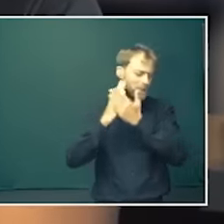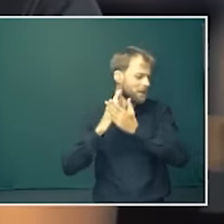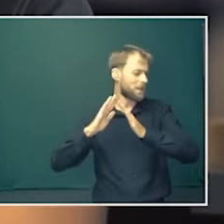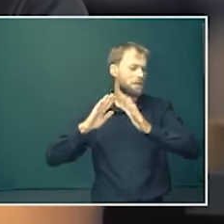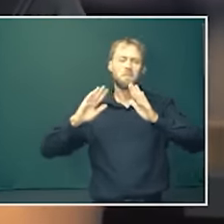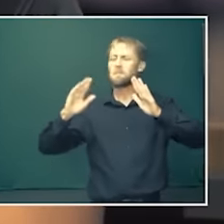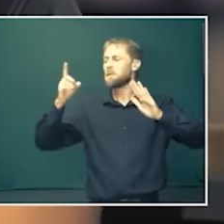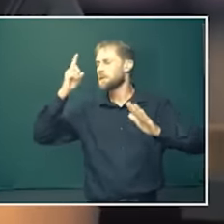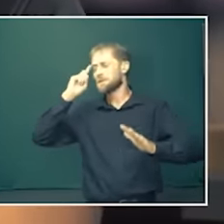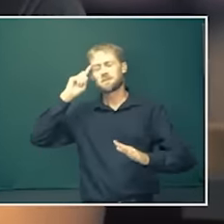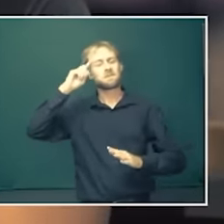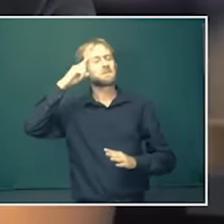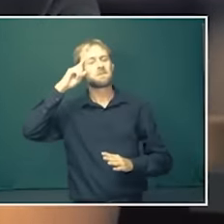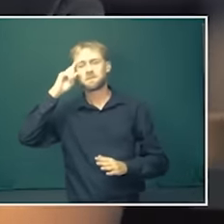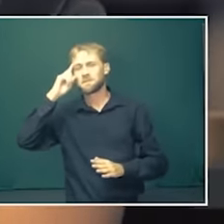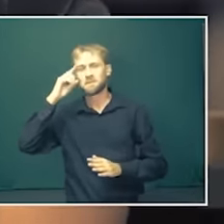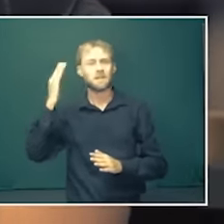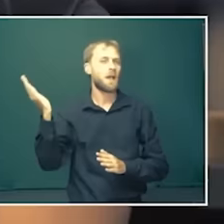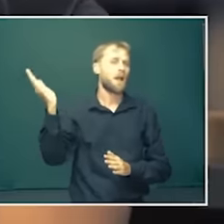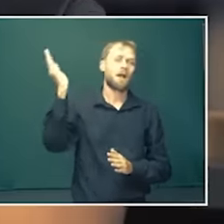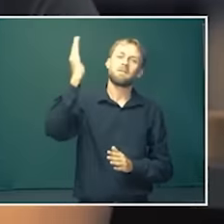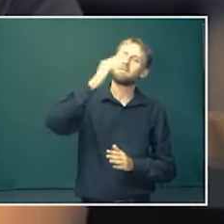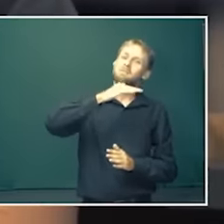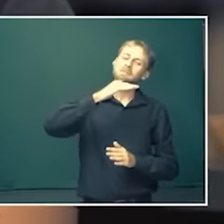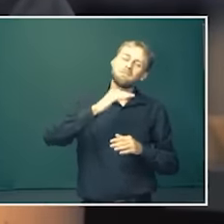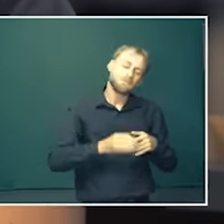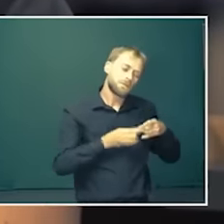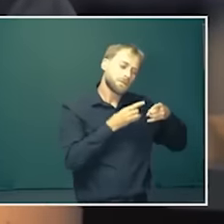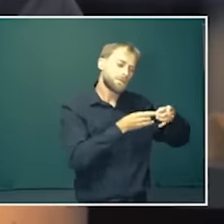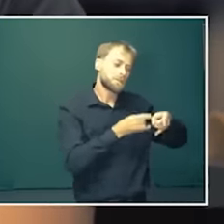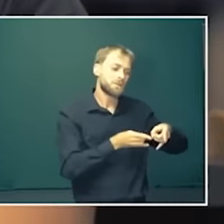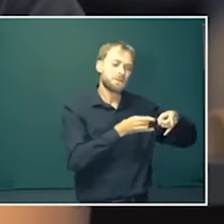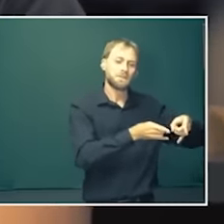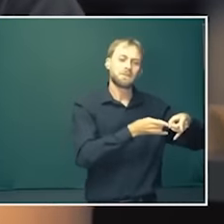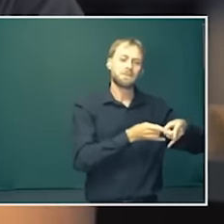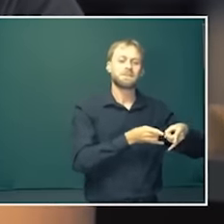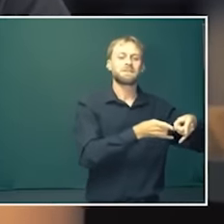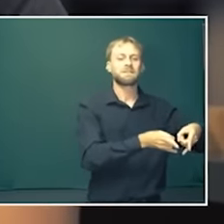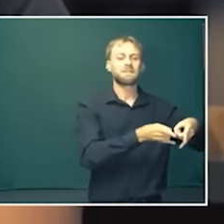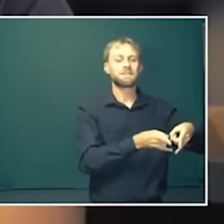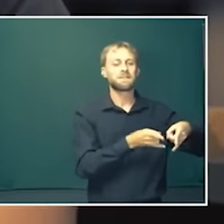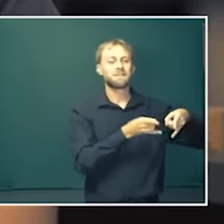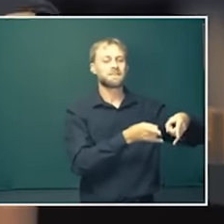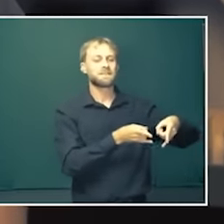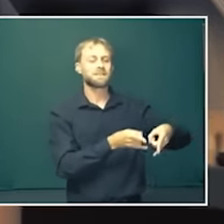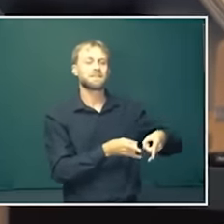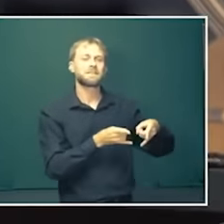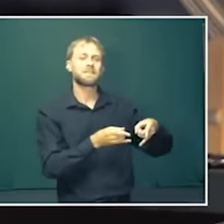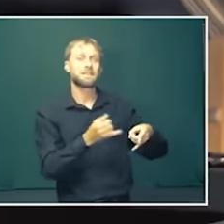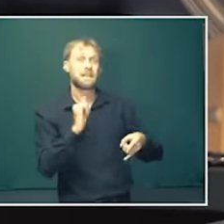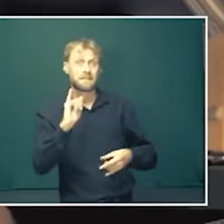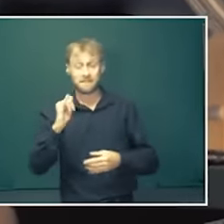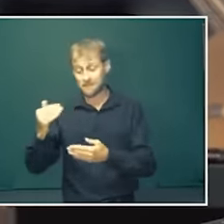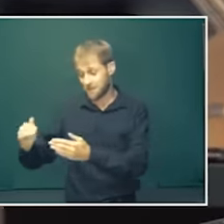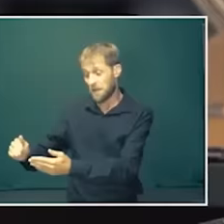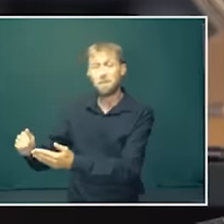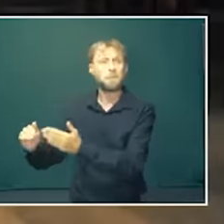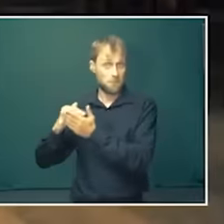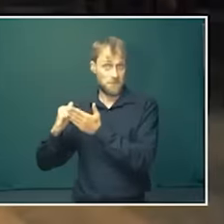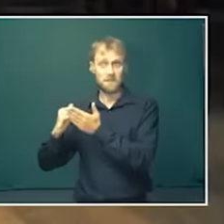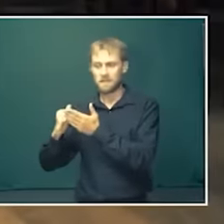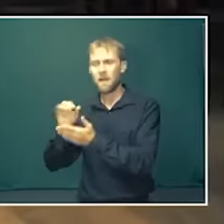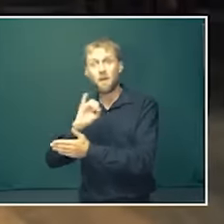meu juiz e a conversa termina na minha cama ou na sua. Se me mandam